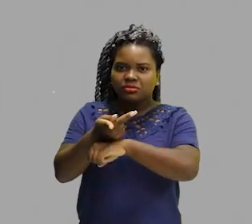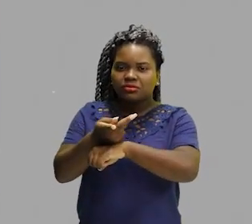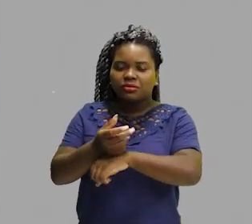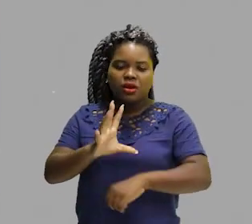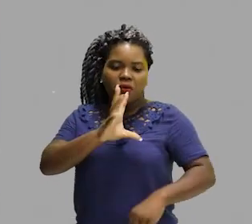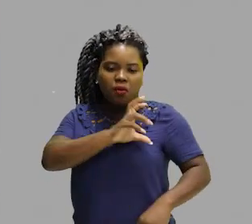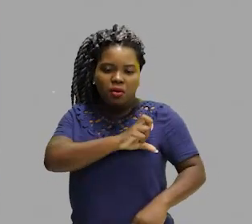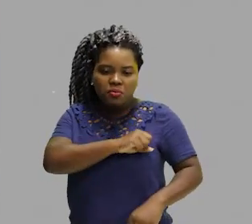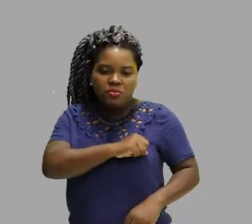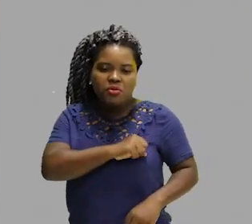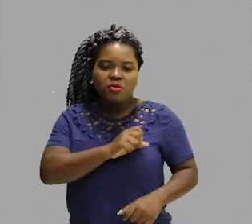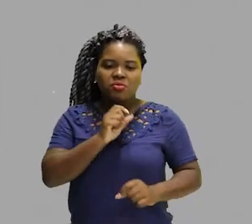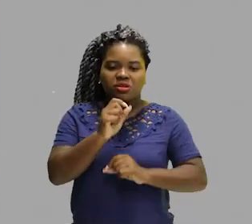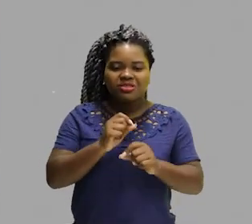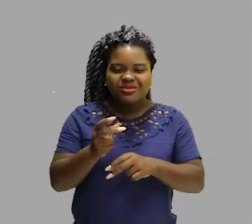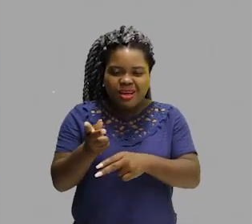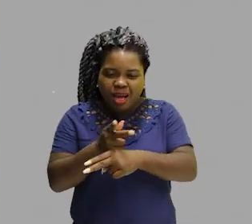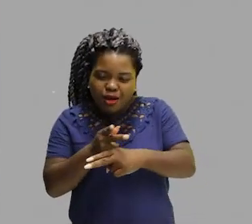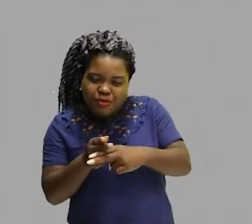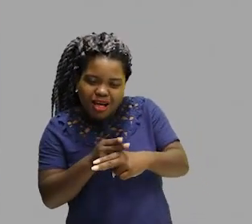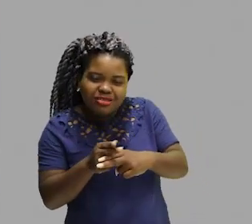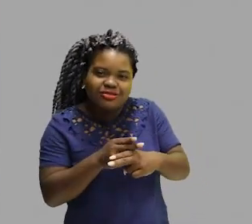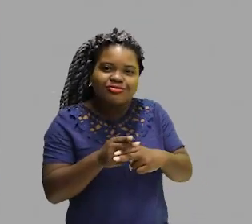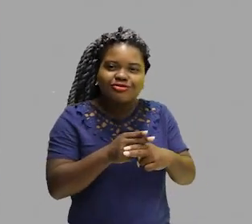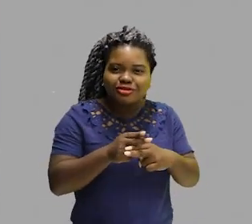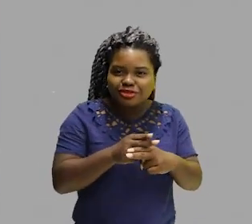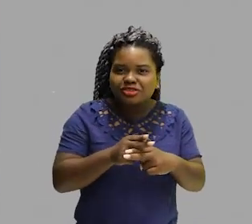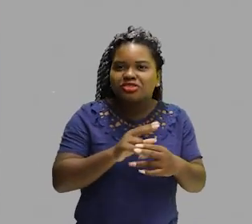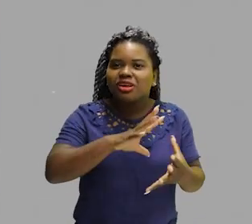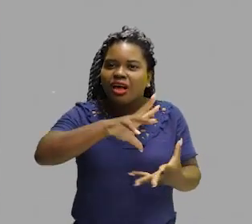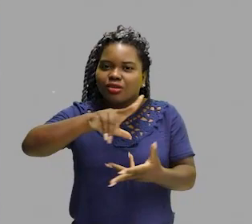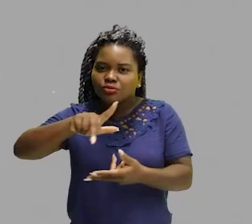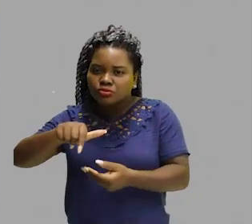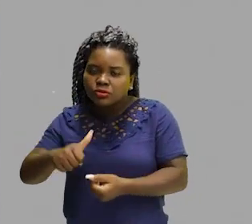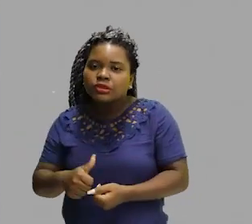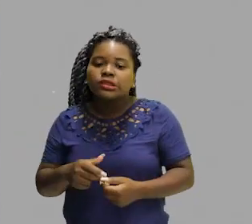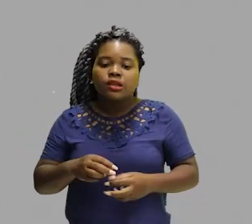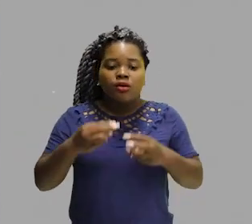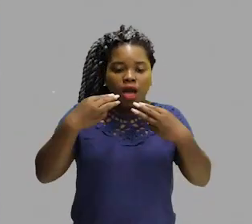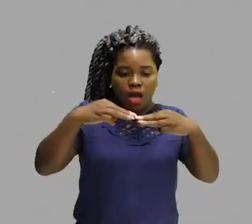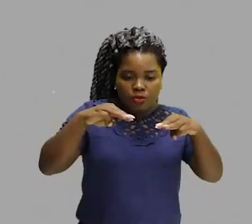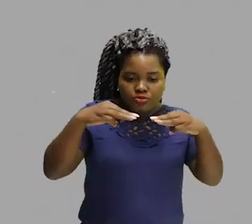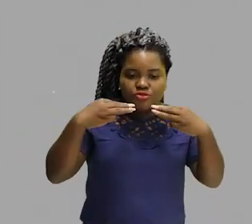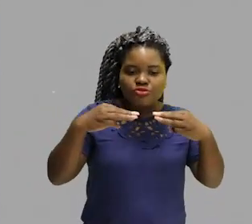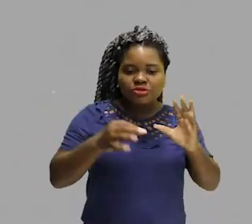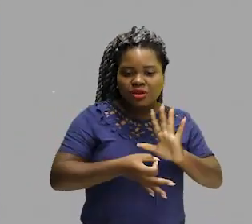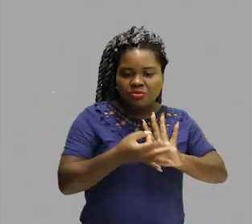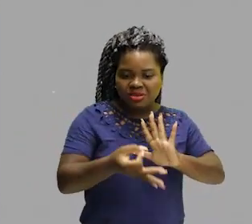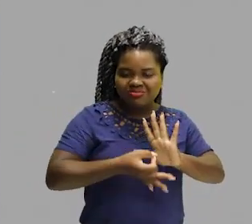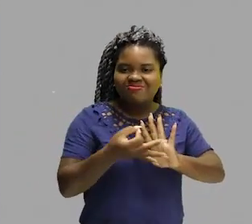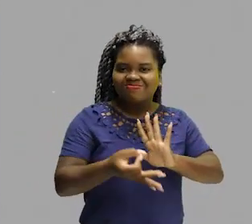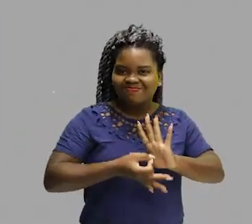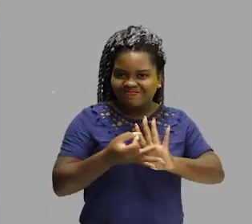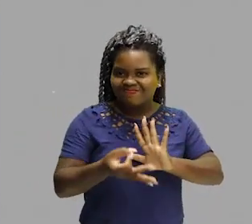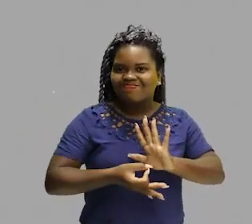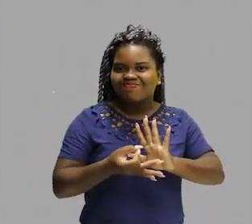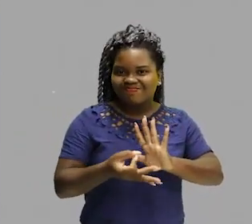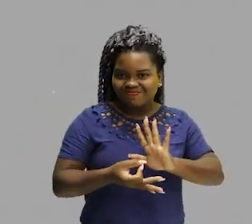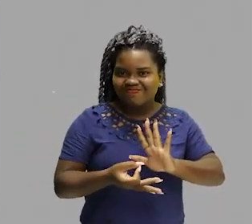termos chulos usados nessa canção que nos remete à